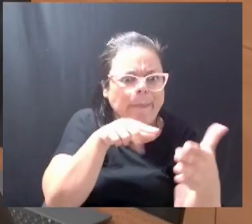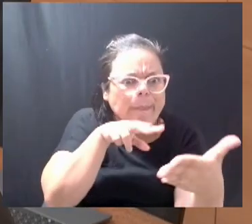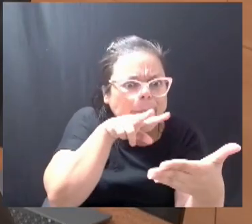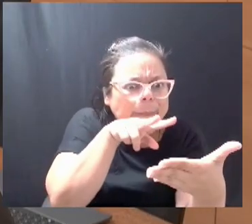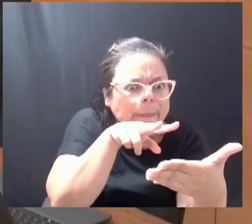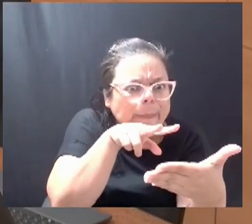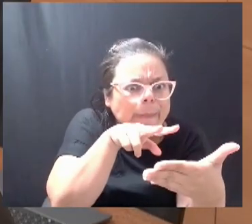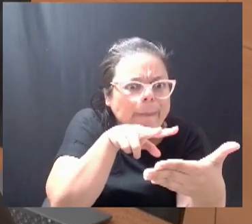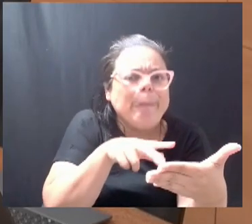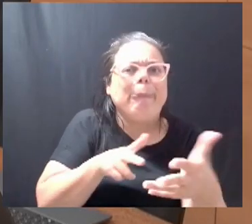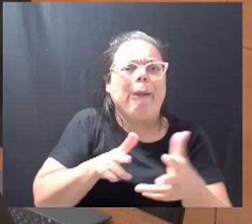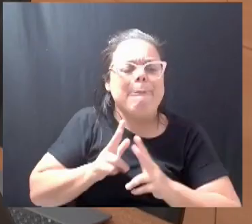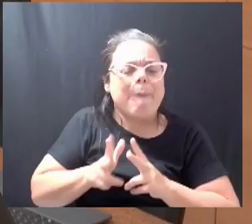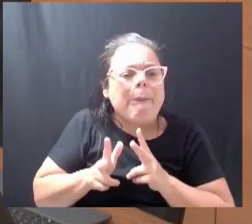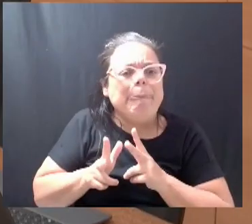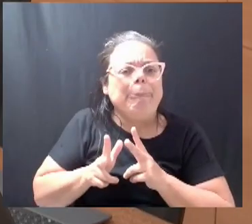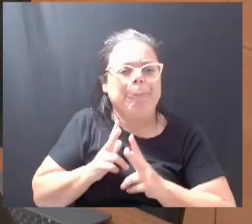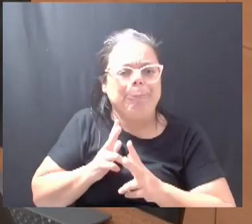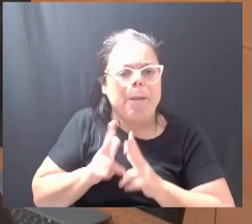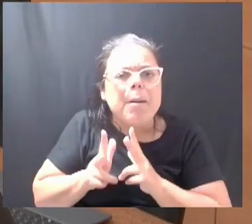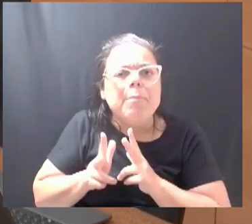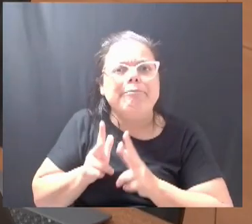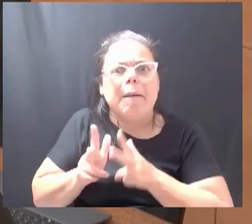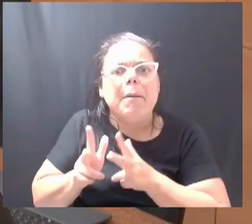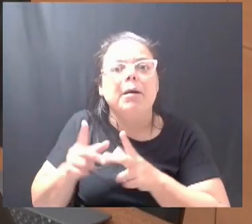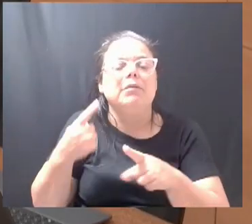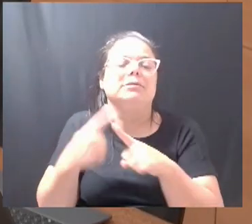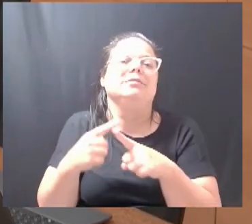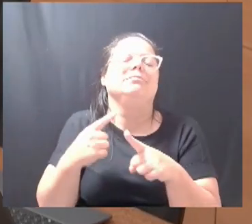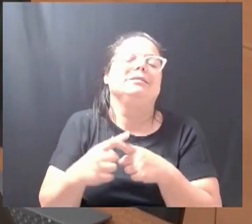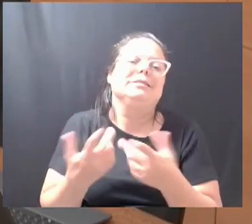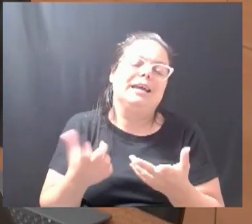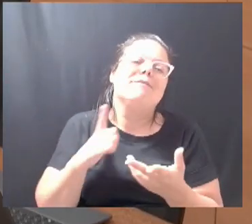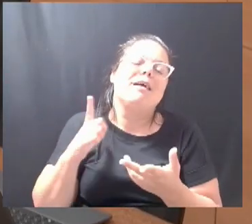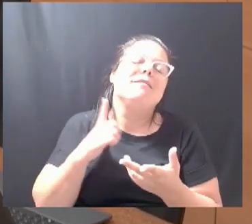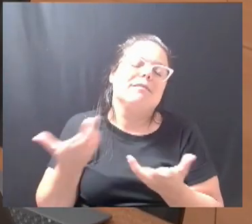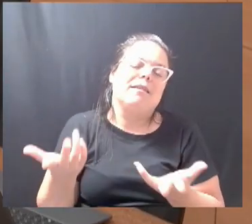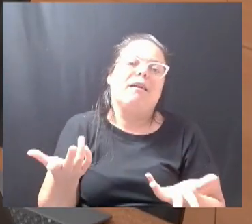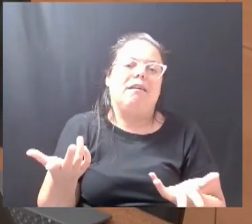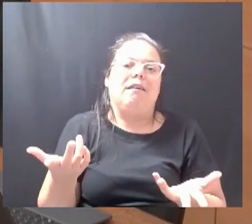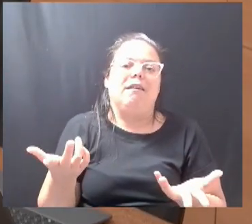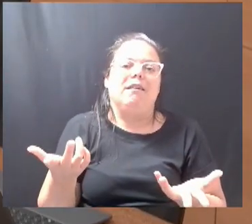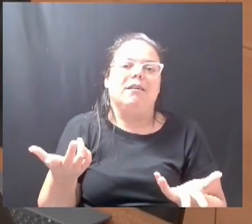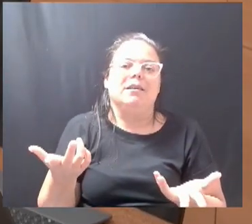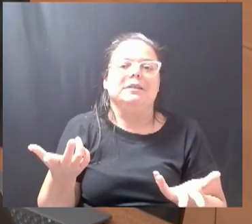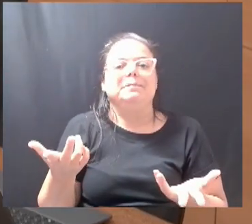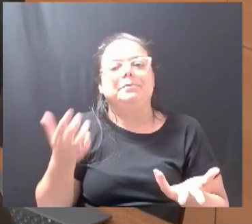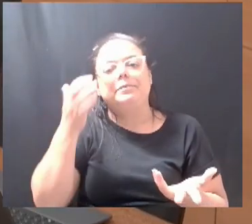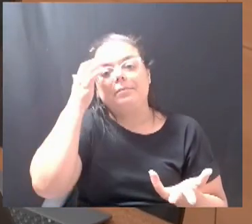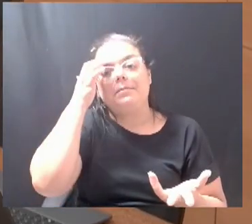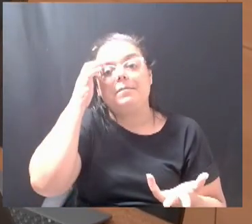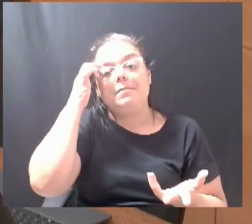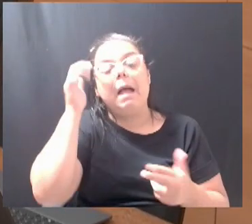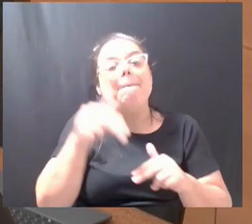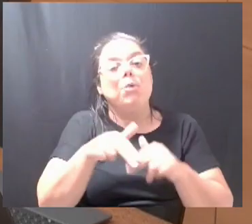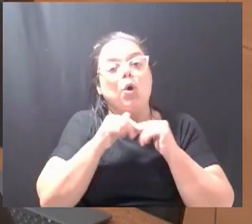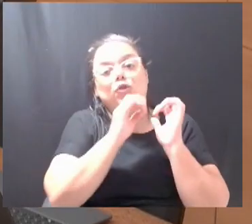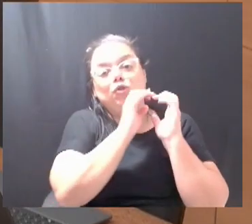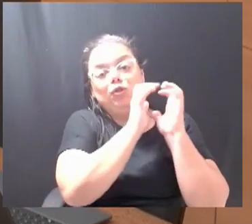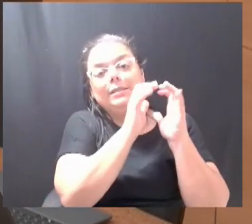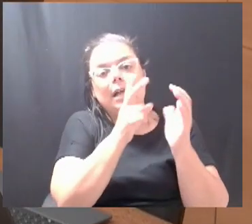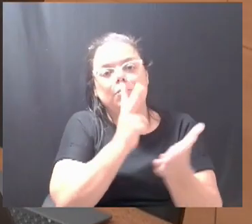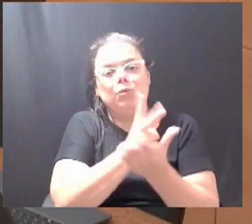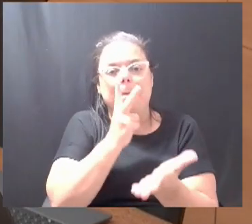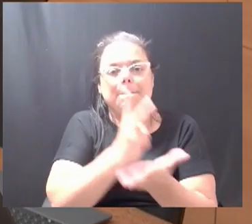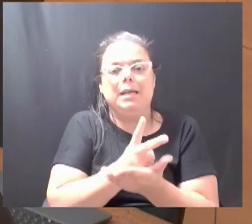sentido. Pela estimulação, hiperestimulação, o cérebro fica ali numa hiperexcitação, exato. E aqui sou eu falando de maneira